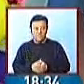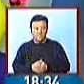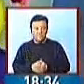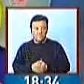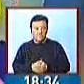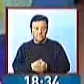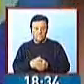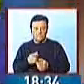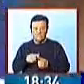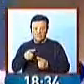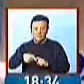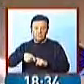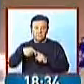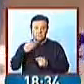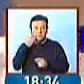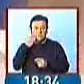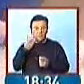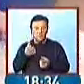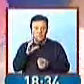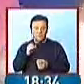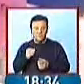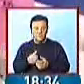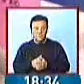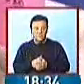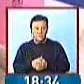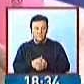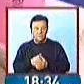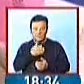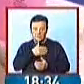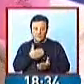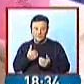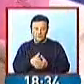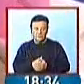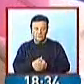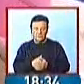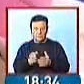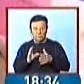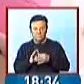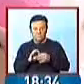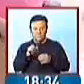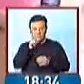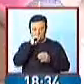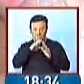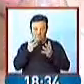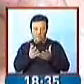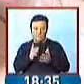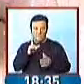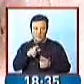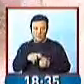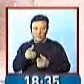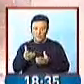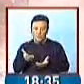Está preso aonde o copo? Está preso aonde, digam? No balão. Mas o copo